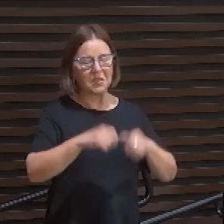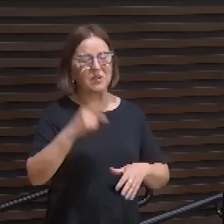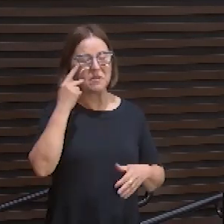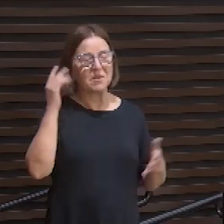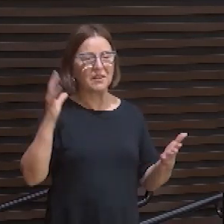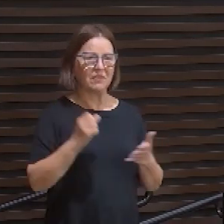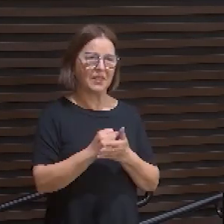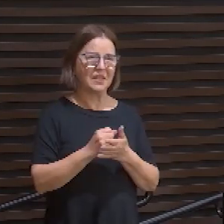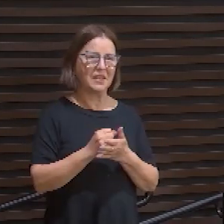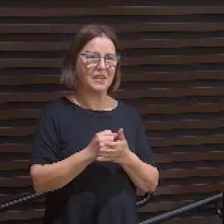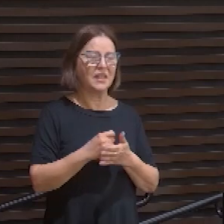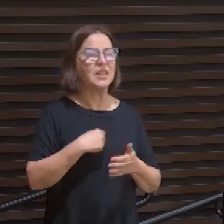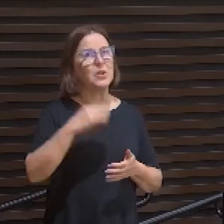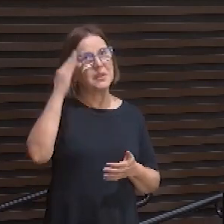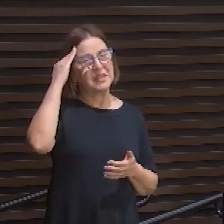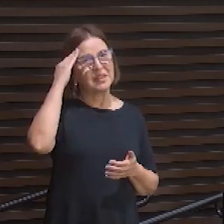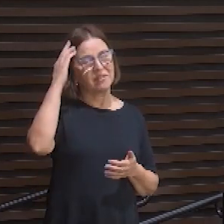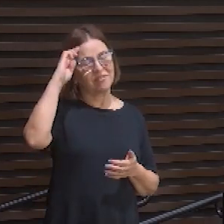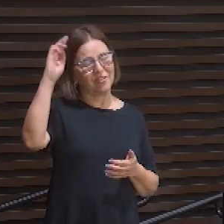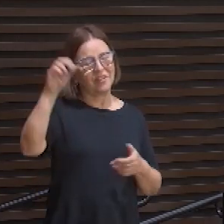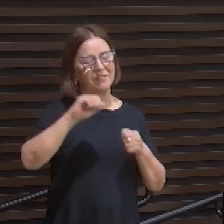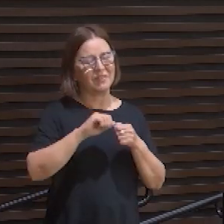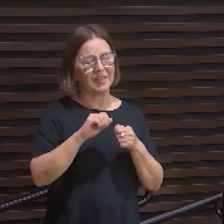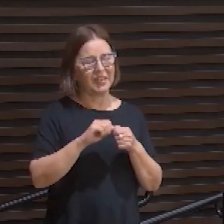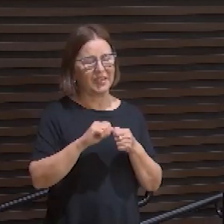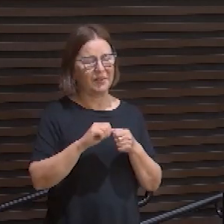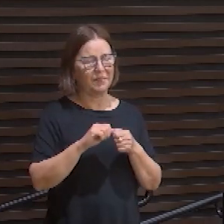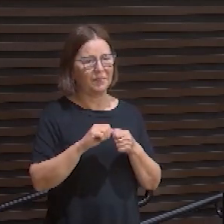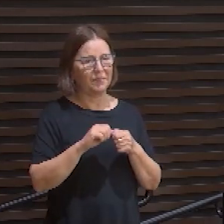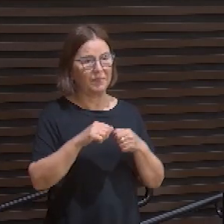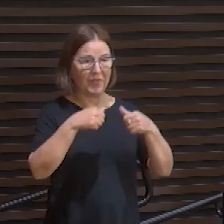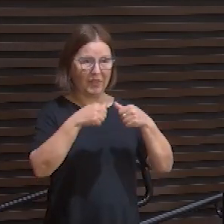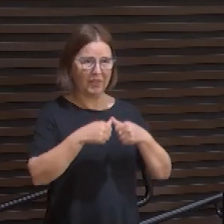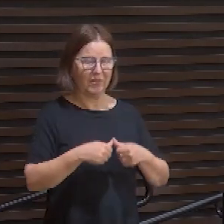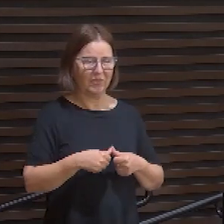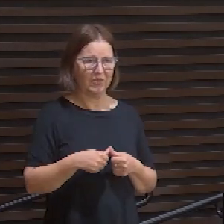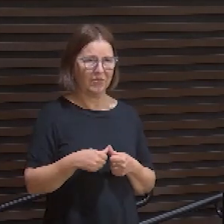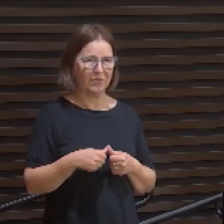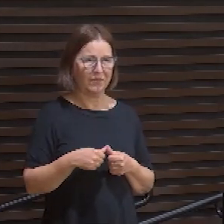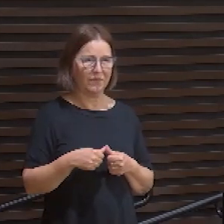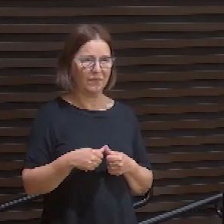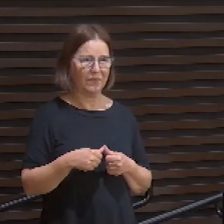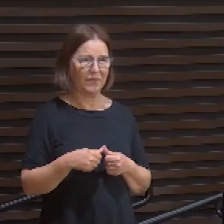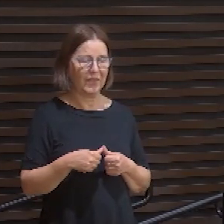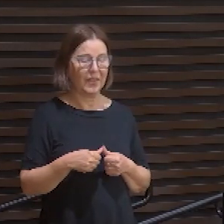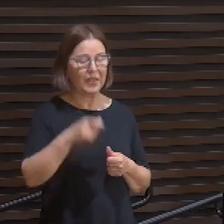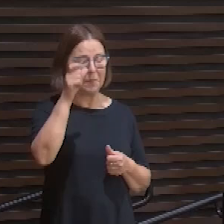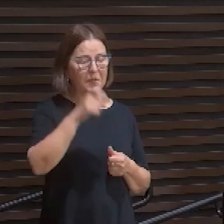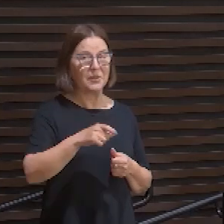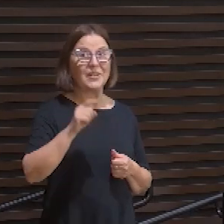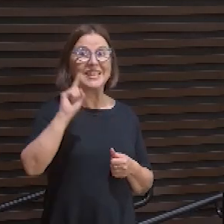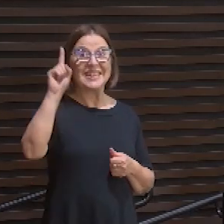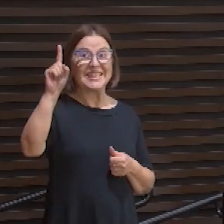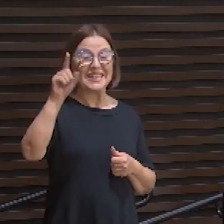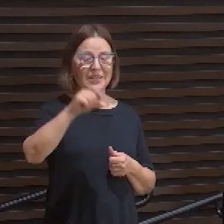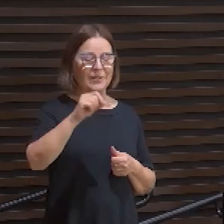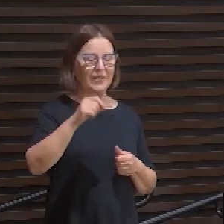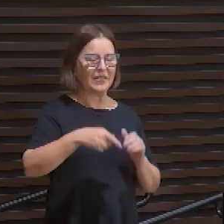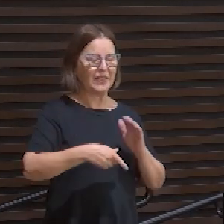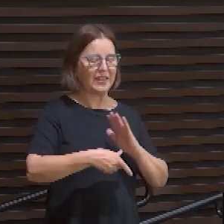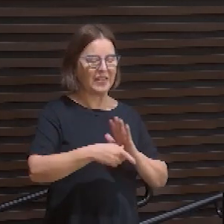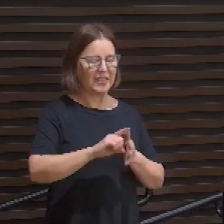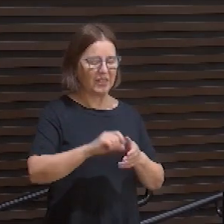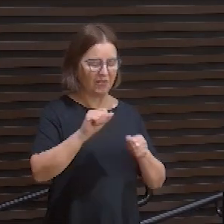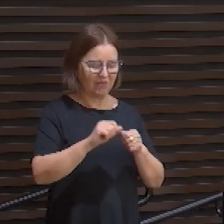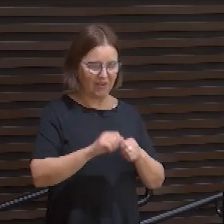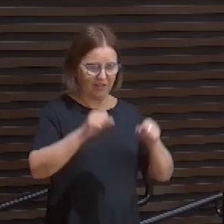que Ele fará isto naquele que Ele mesmo elegeu desde a fundação do mundo.